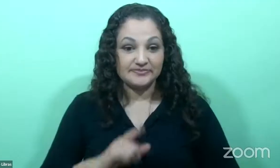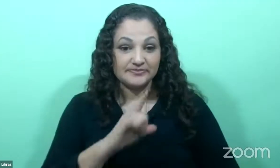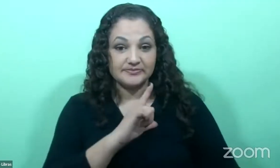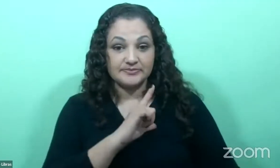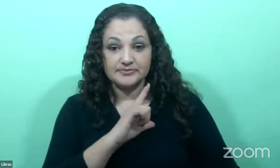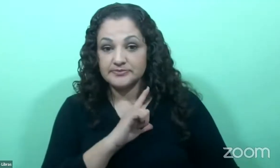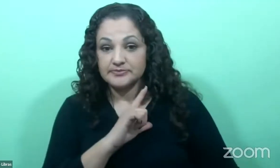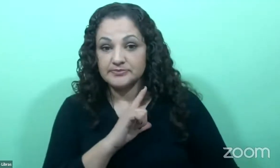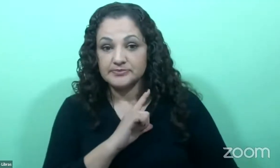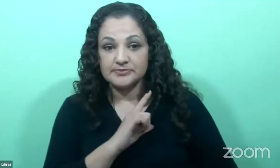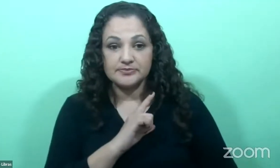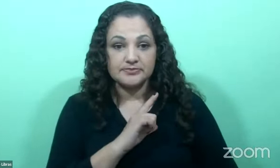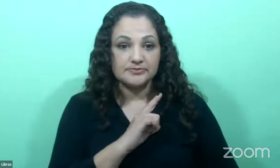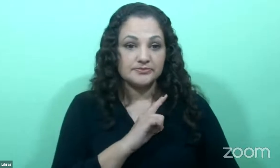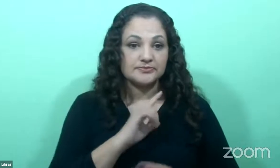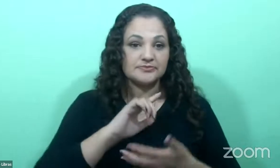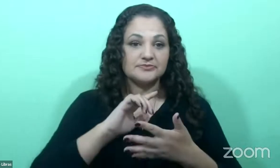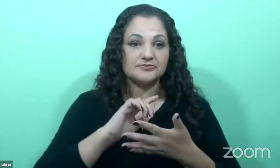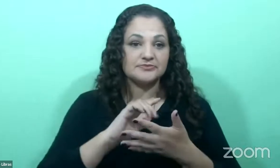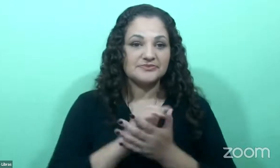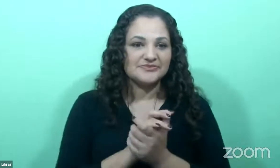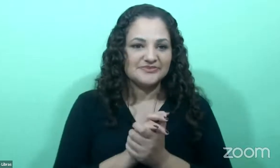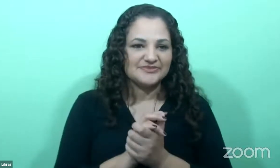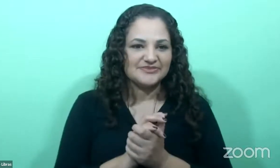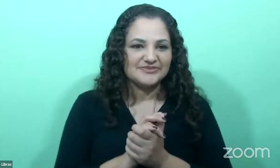Temos Libras Dance